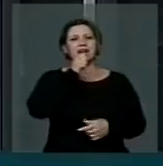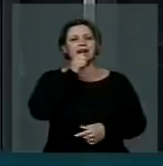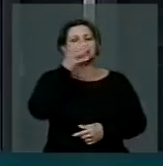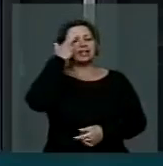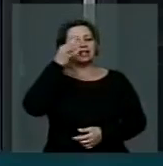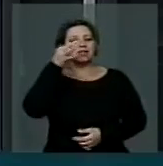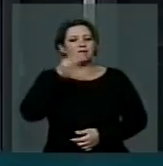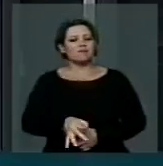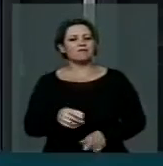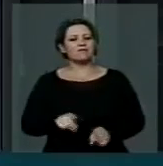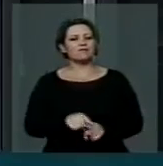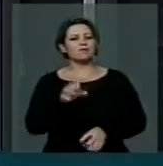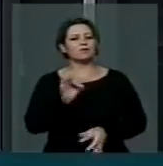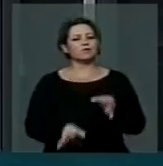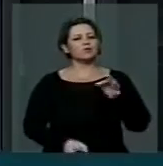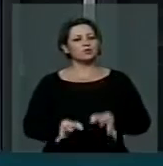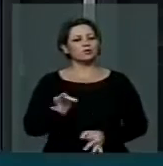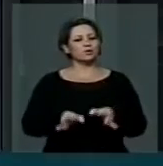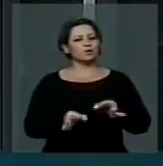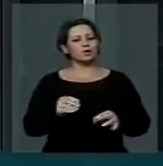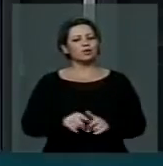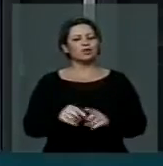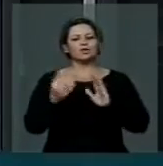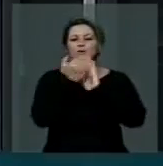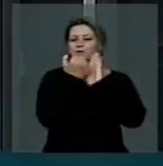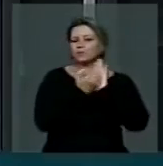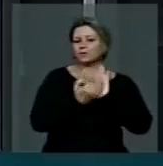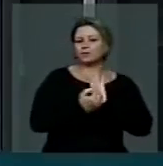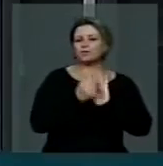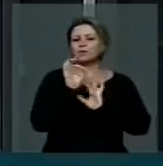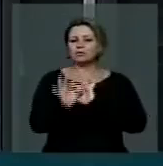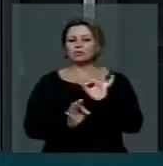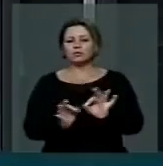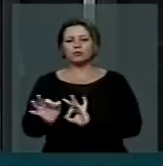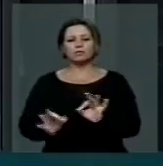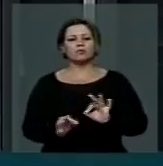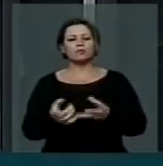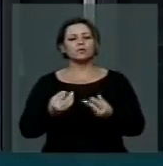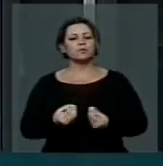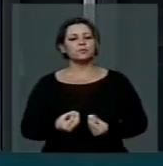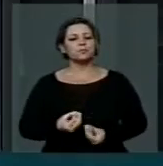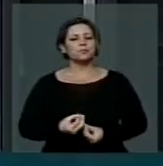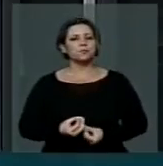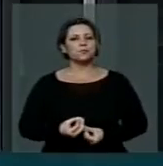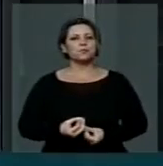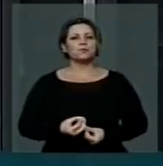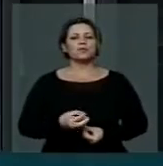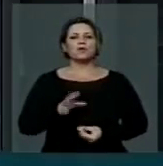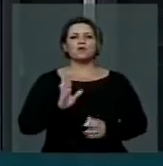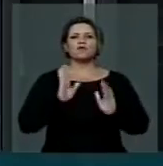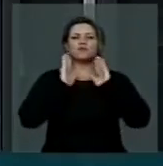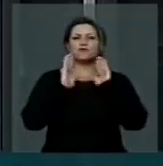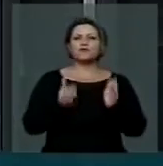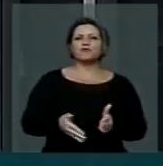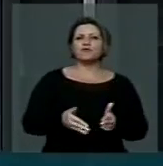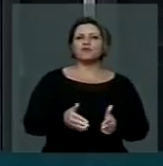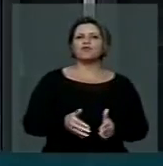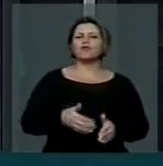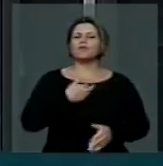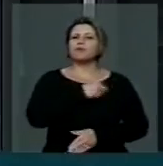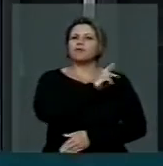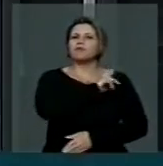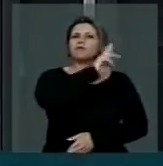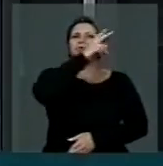confirmou como instância jurídica de escala e escopo planetários, com foro, com